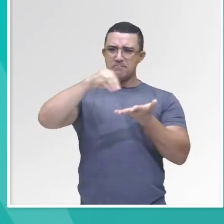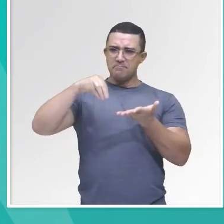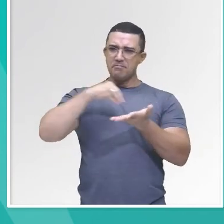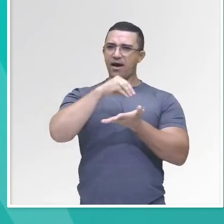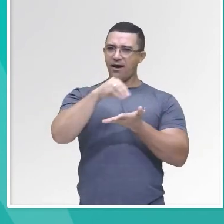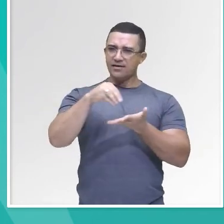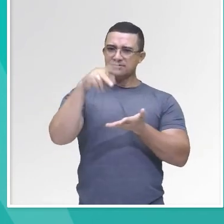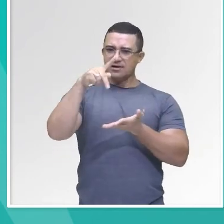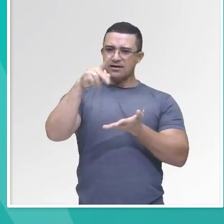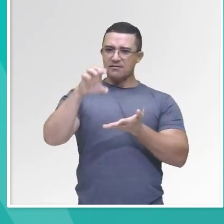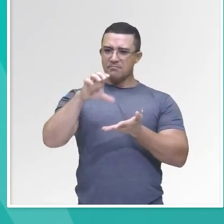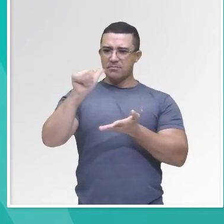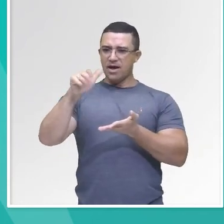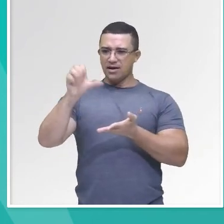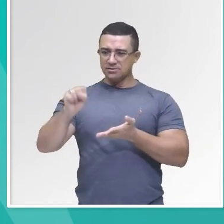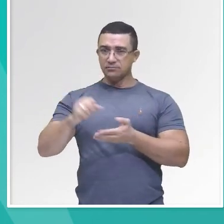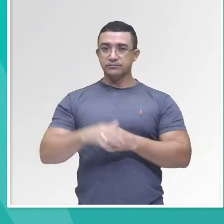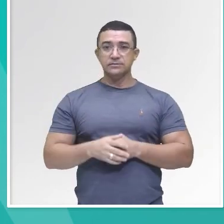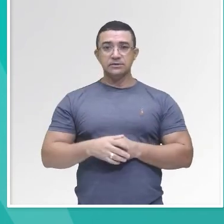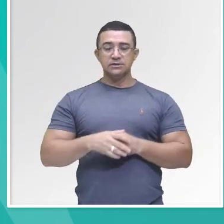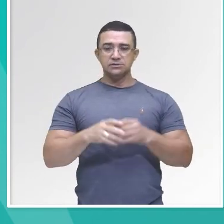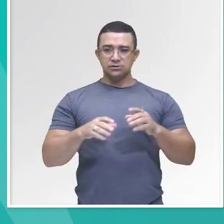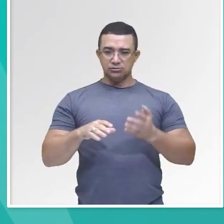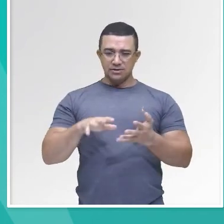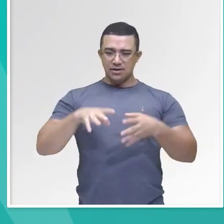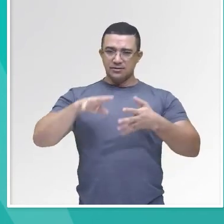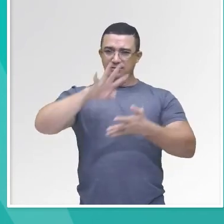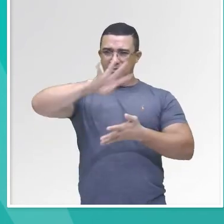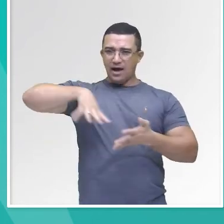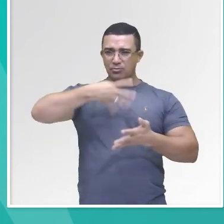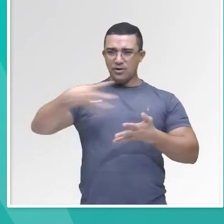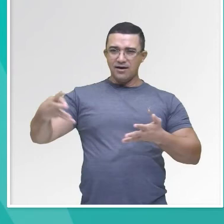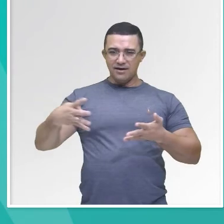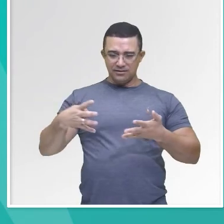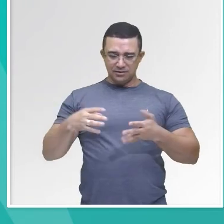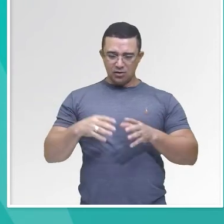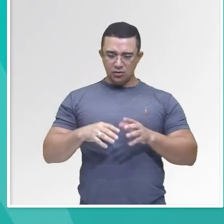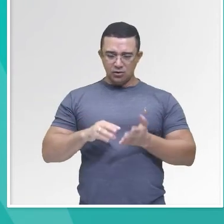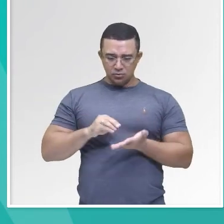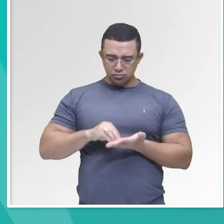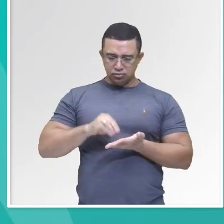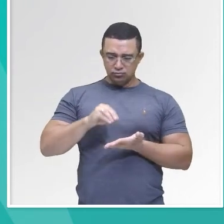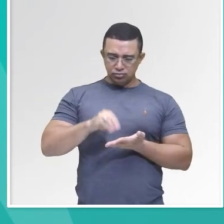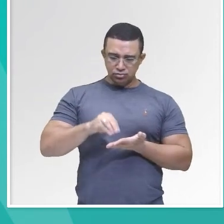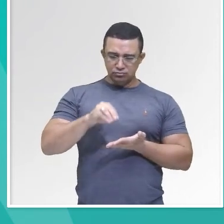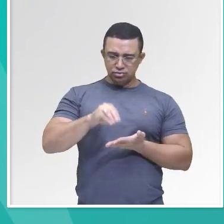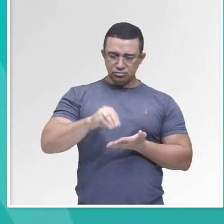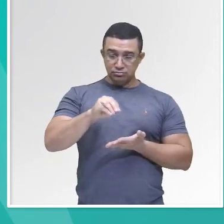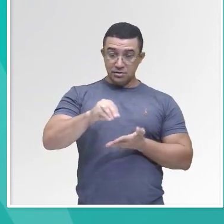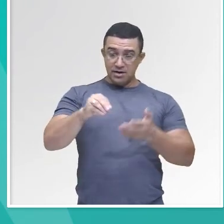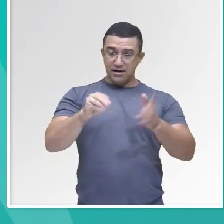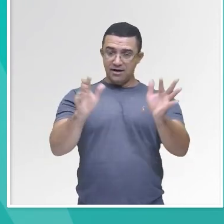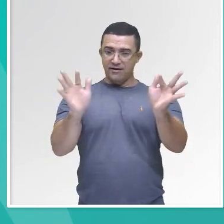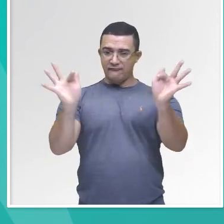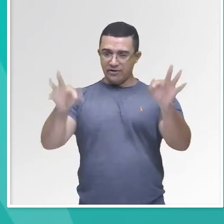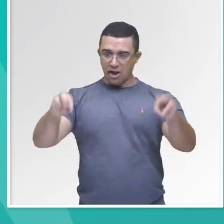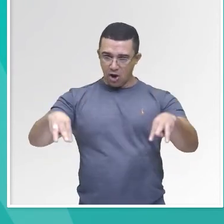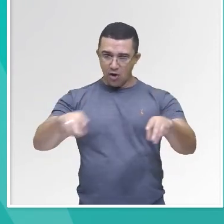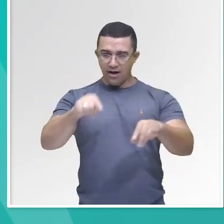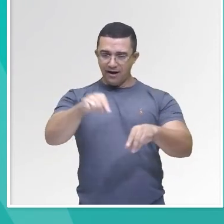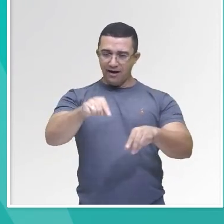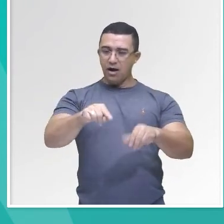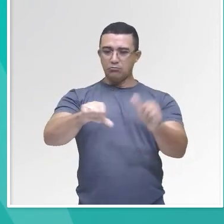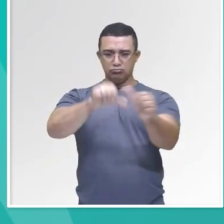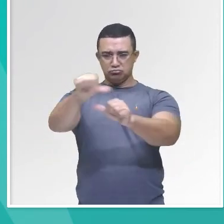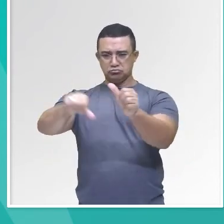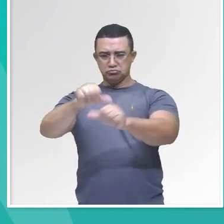pode, chegando lá na 8ª casa, novamente, trocar aí, se transformar em outra peça, com